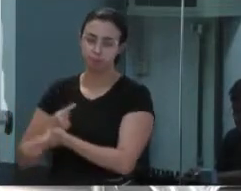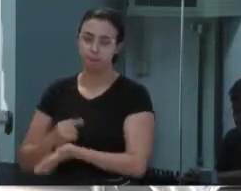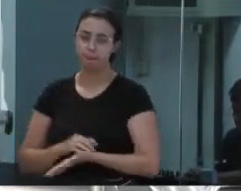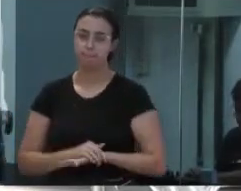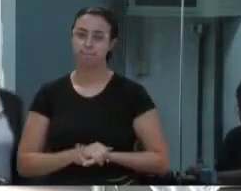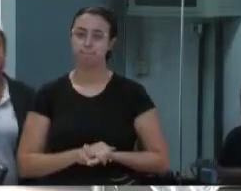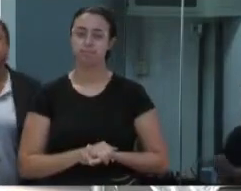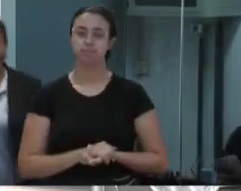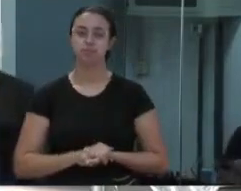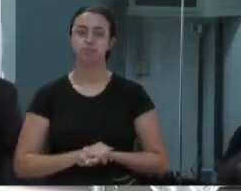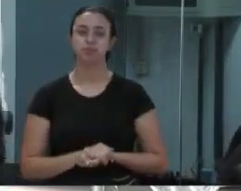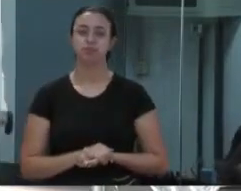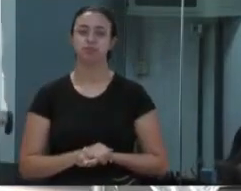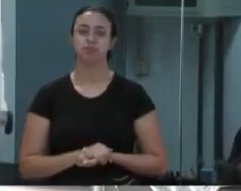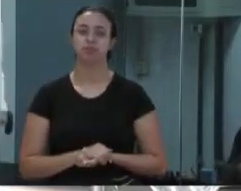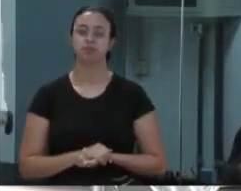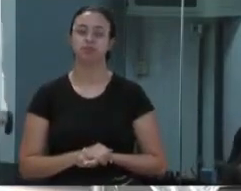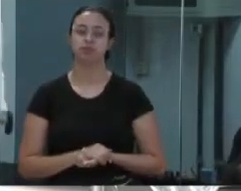justificativas.